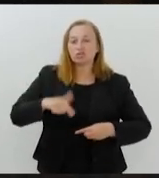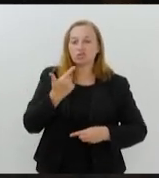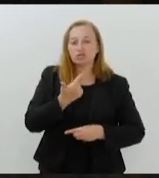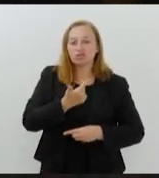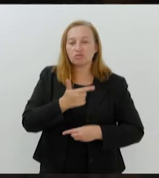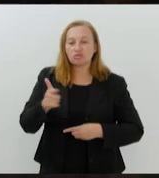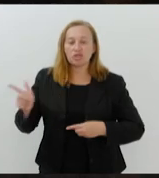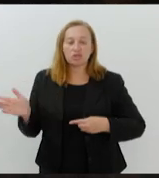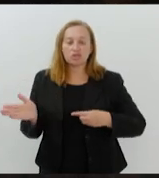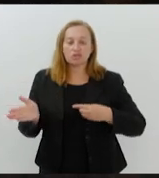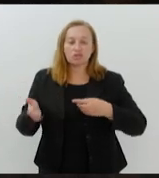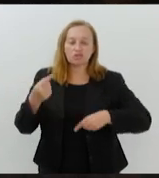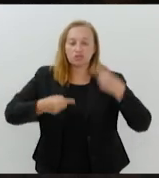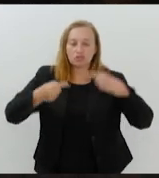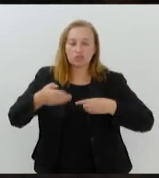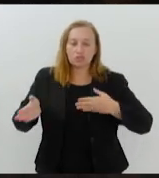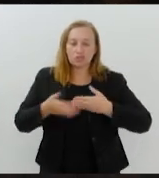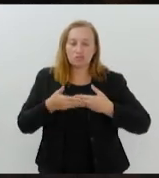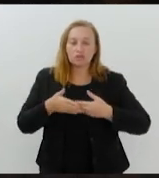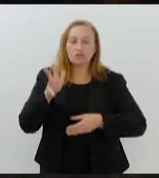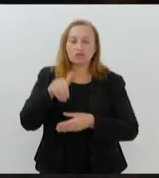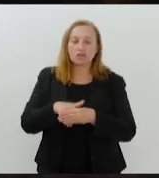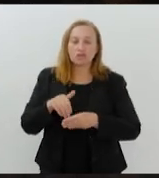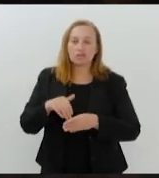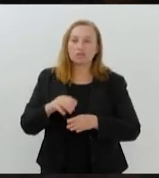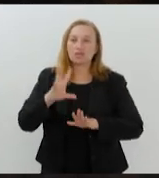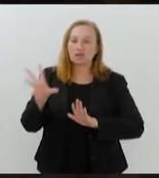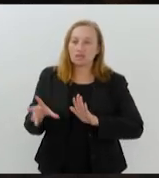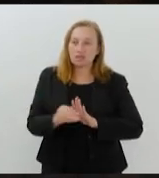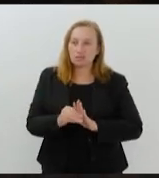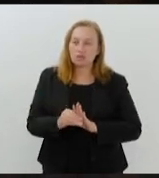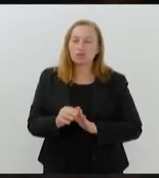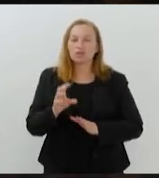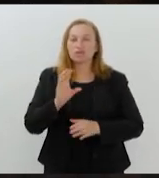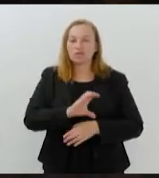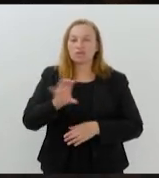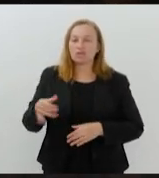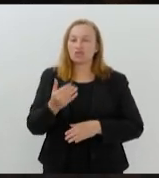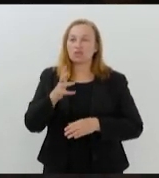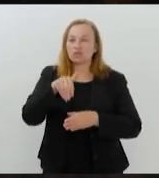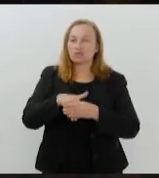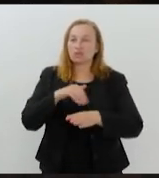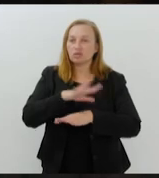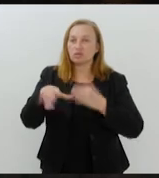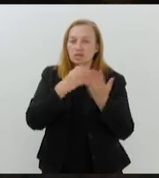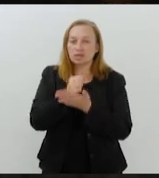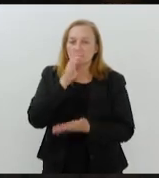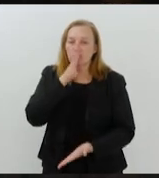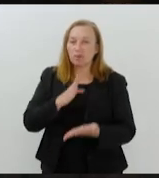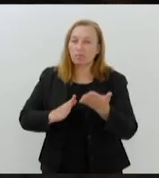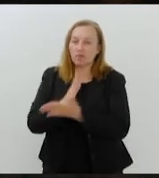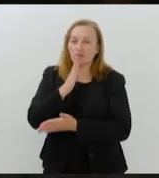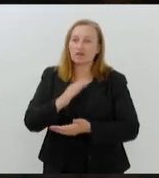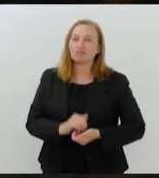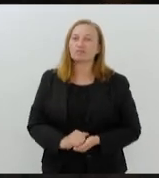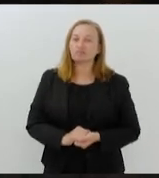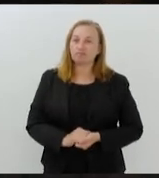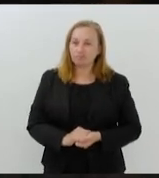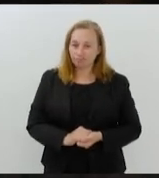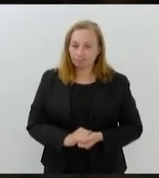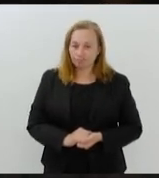queira discutir, encerrada a discussão e votação, as emendas da CCJ. Os senhores que aprovam, permaneçam como estão,